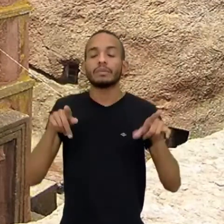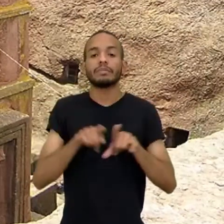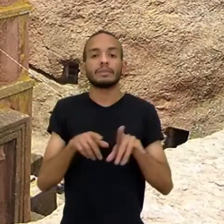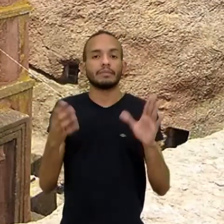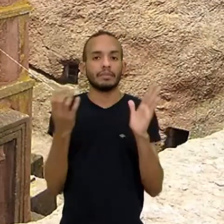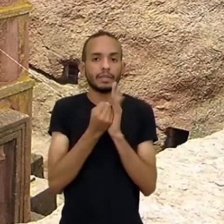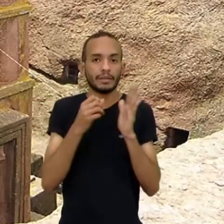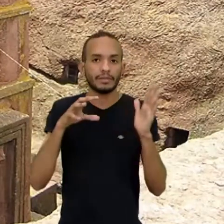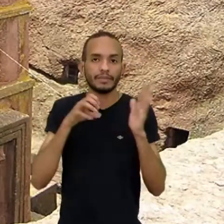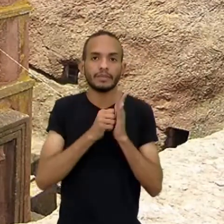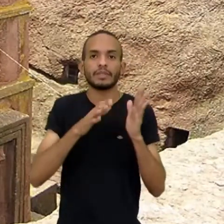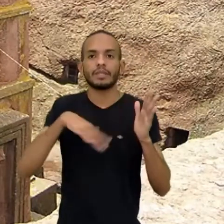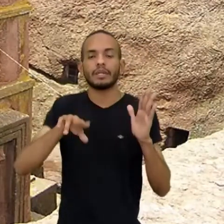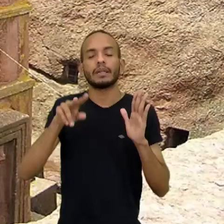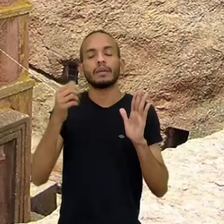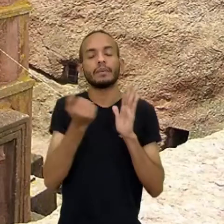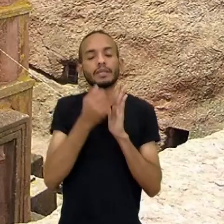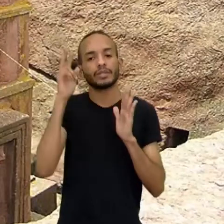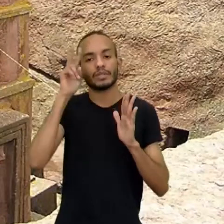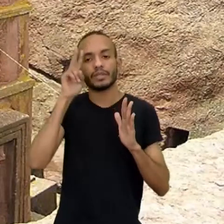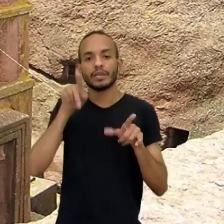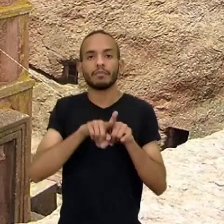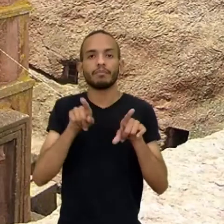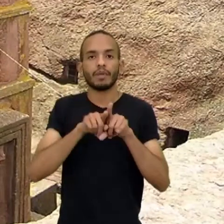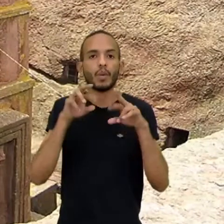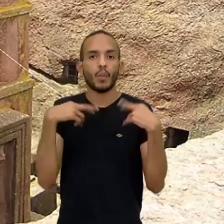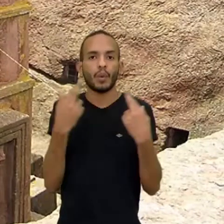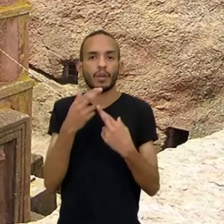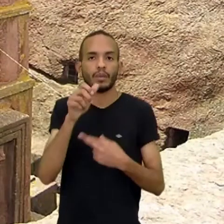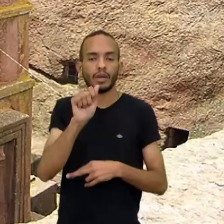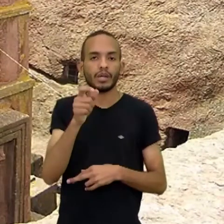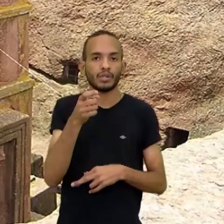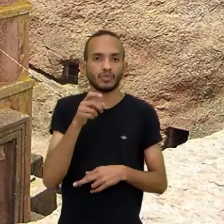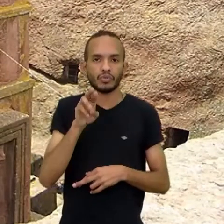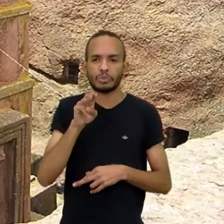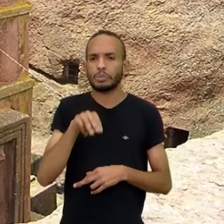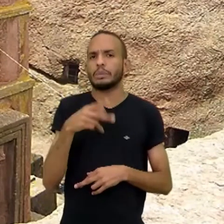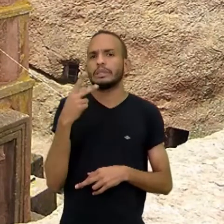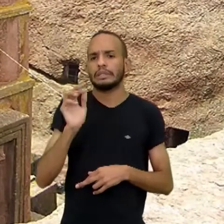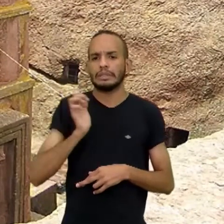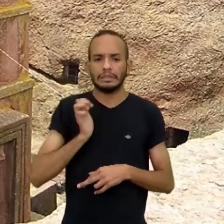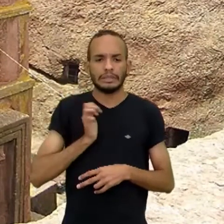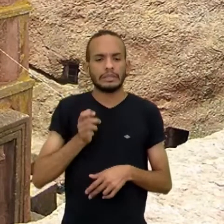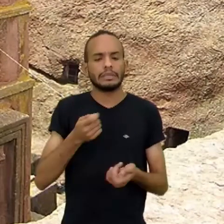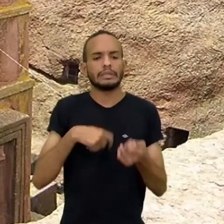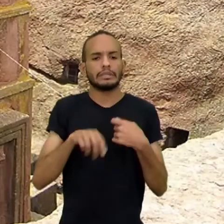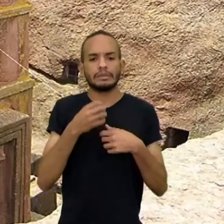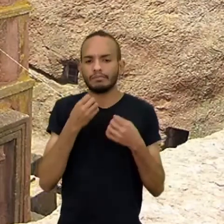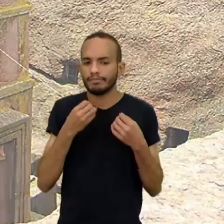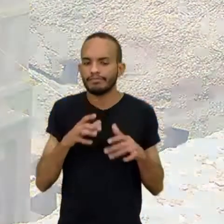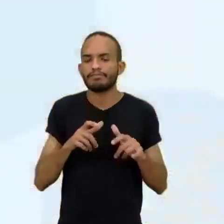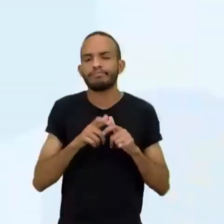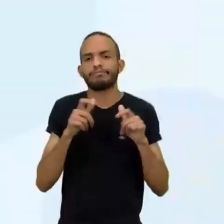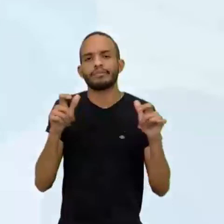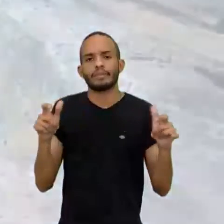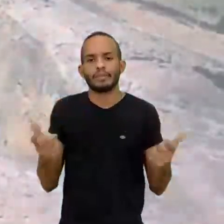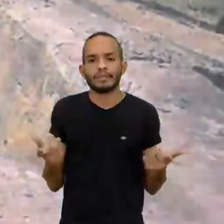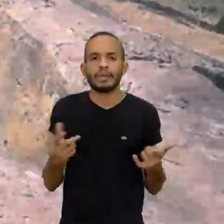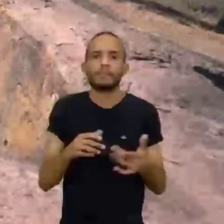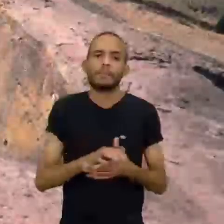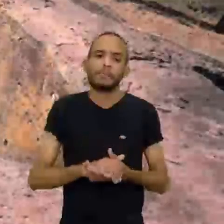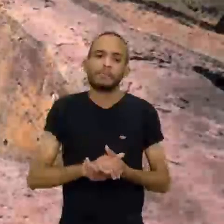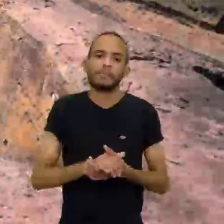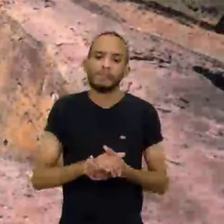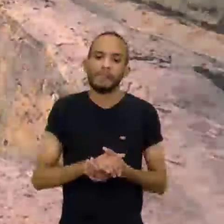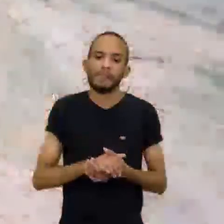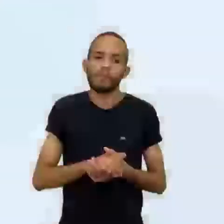também. E o reino Aksum, um reino muito comercial, um reino muito rico, muito próspero.